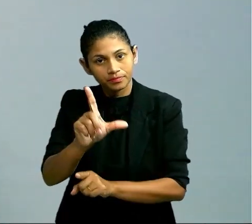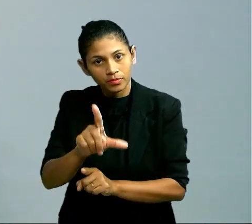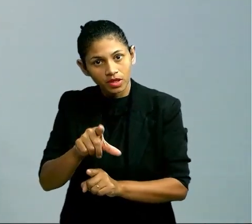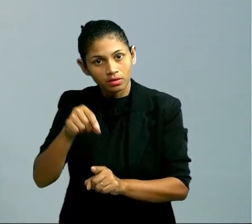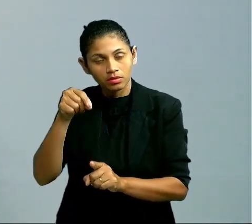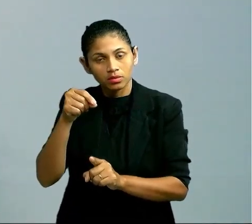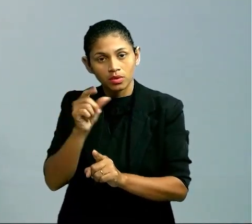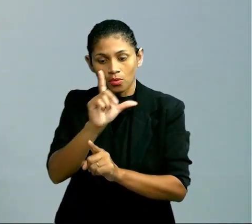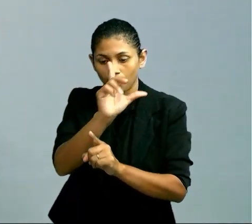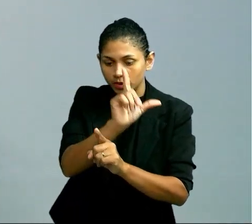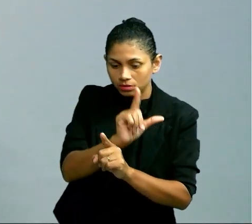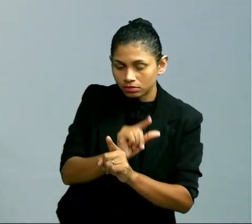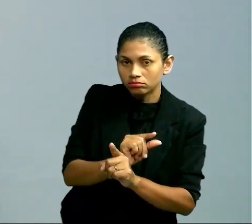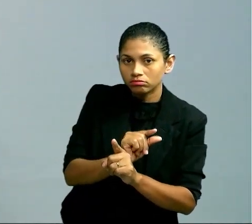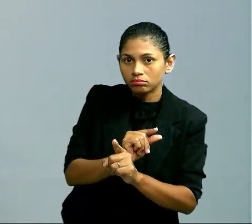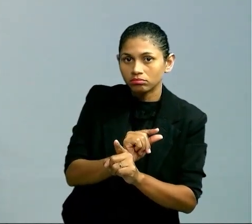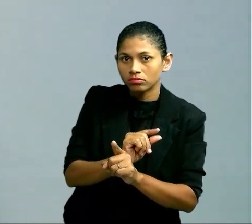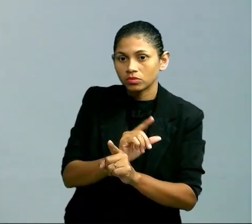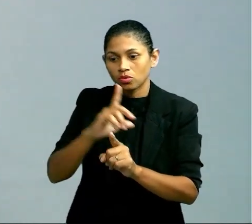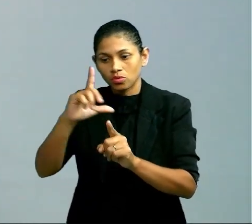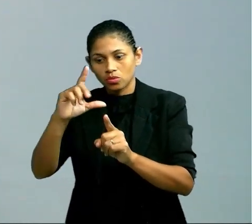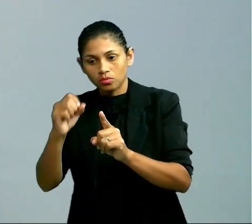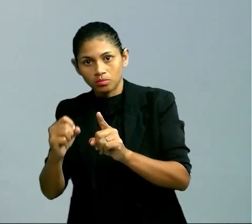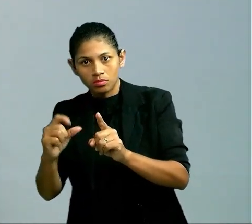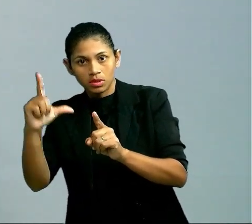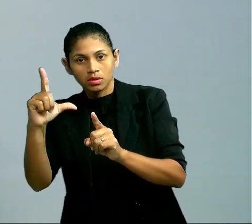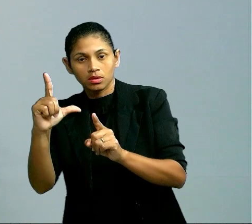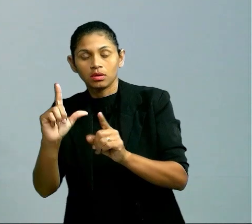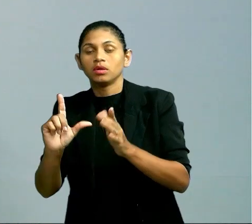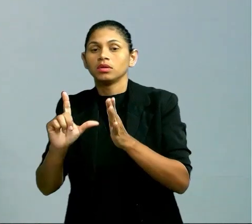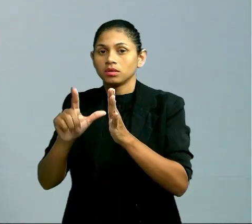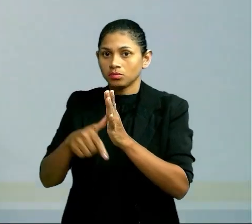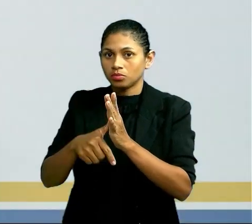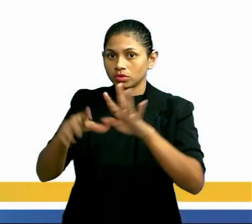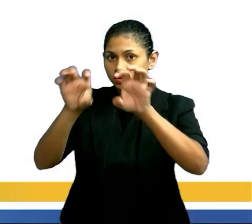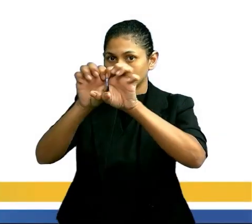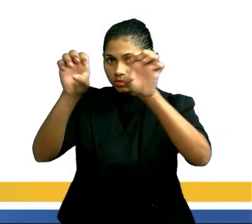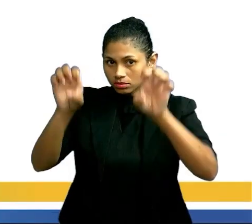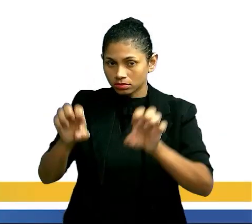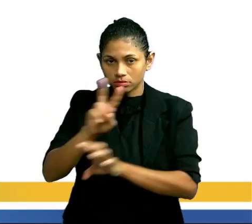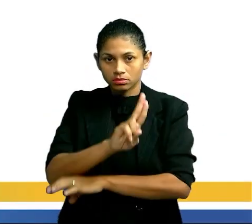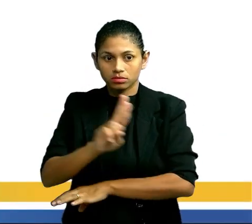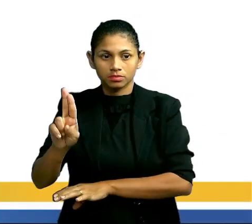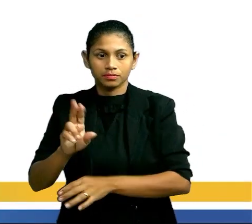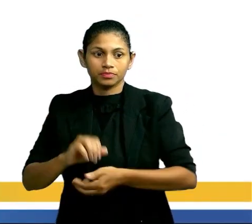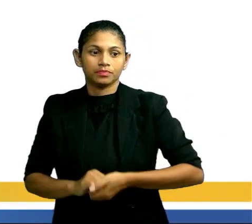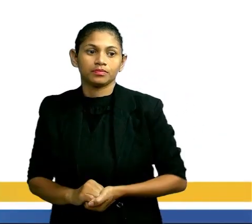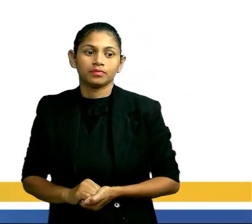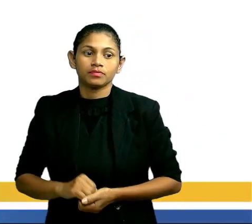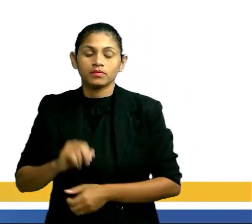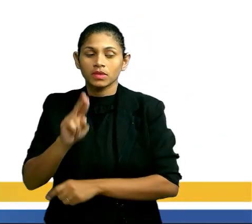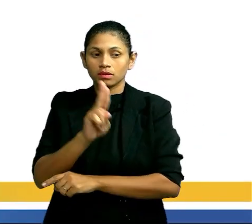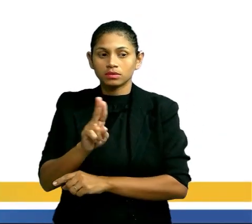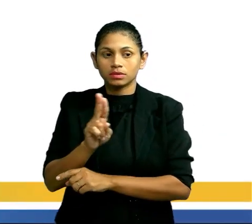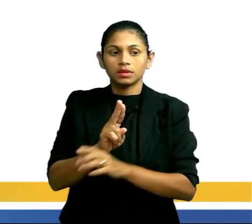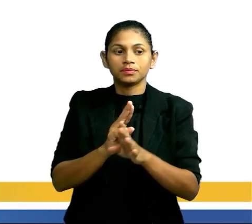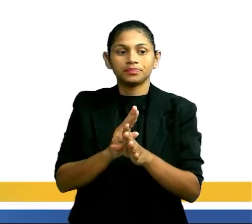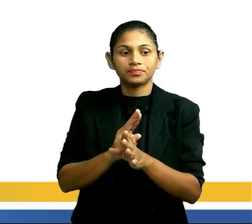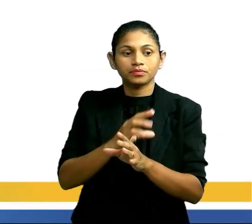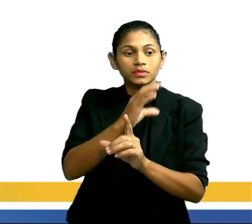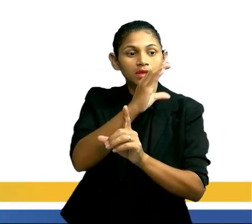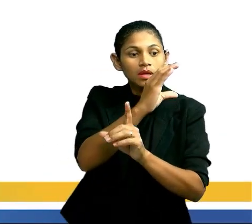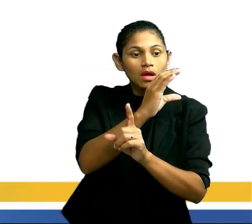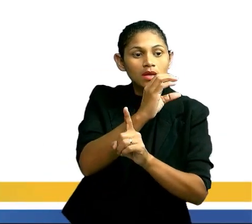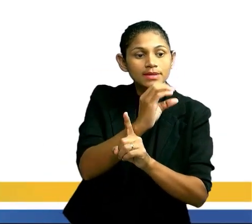o menor lado e, posteriormente, o maior lado. Vamos ver como isso fica na tela, olha só. Então, eu tenho uma molécula ali que ela tem um